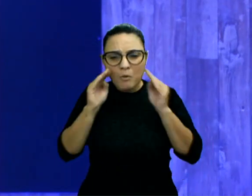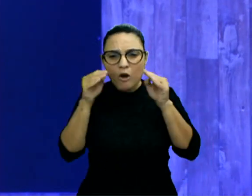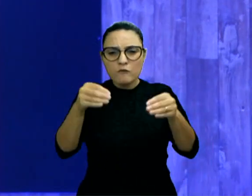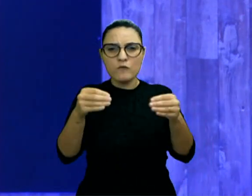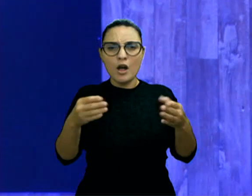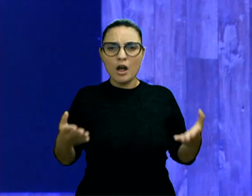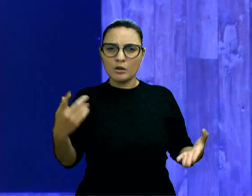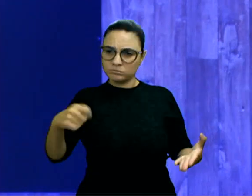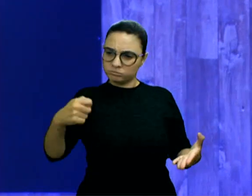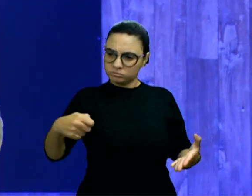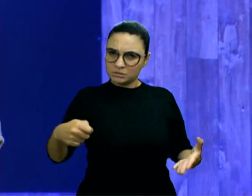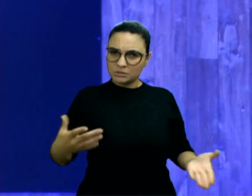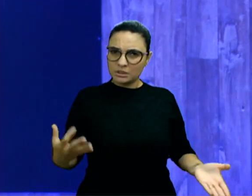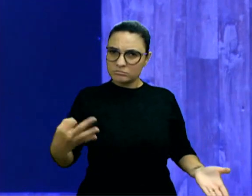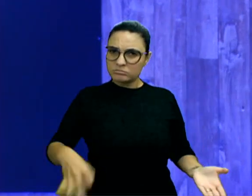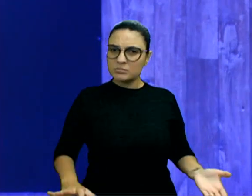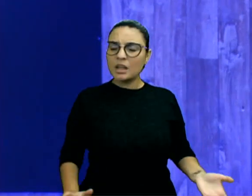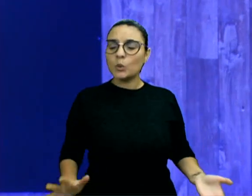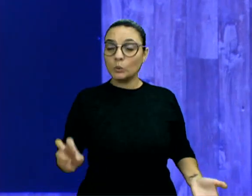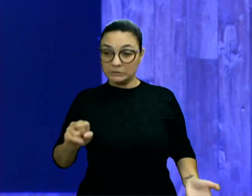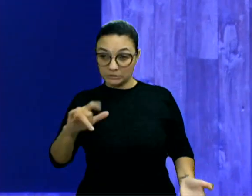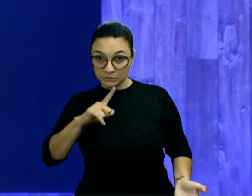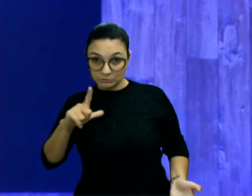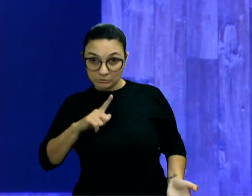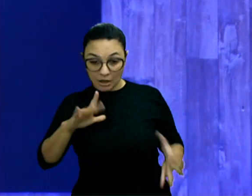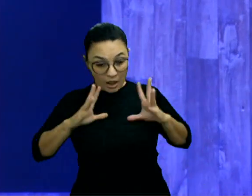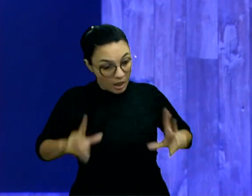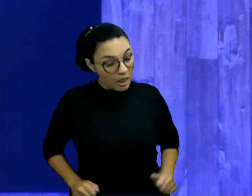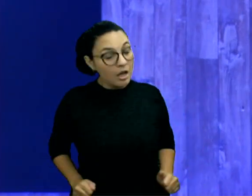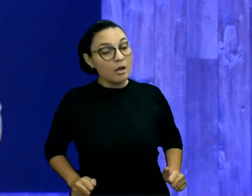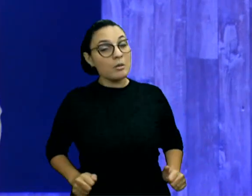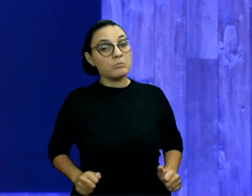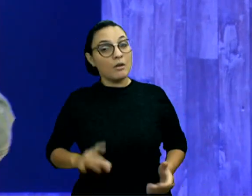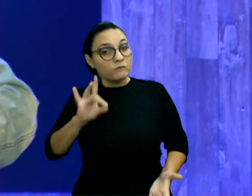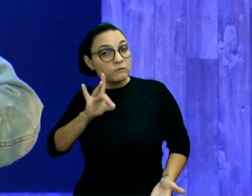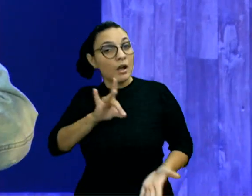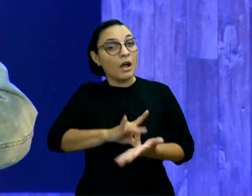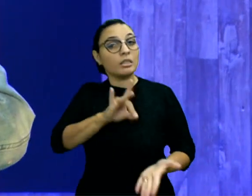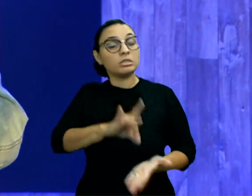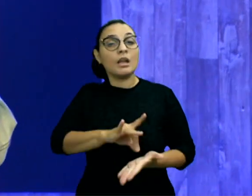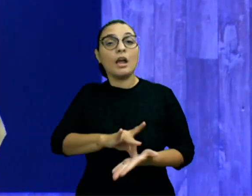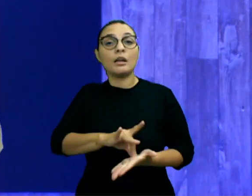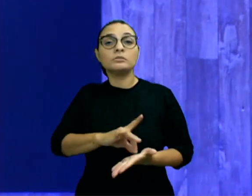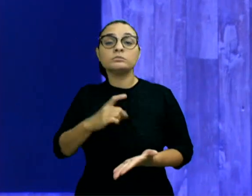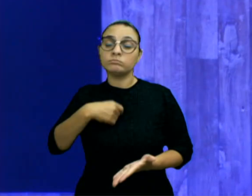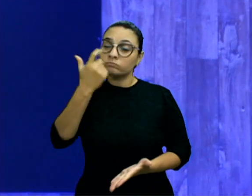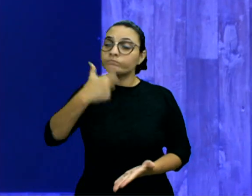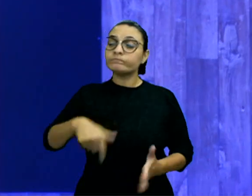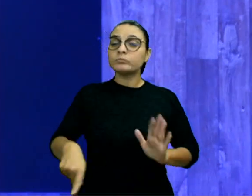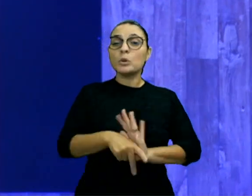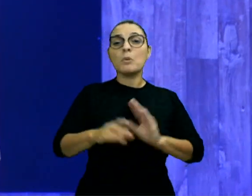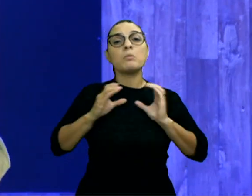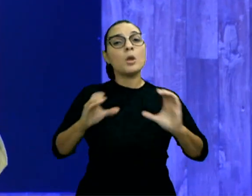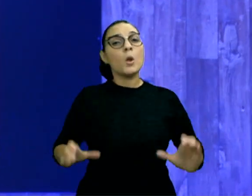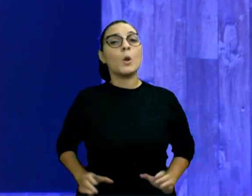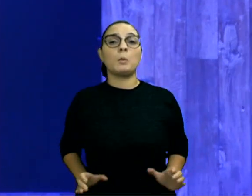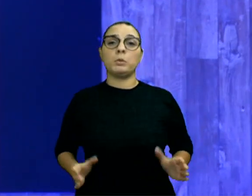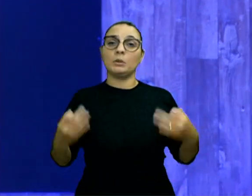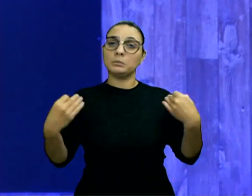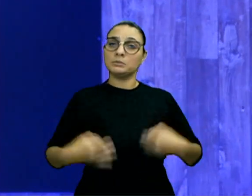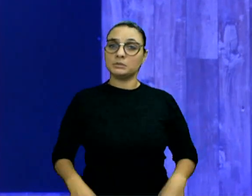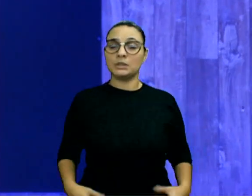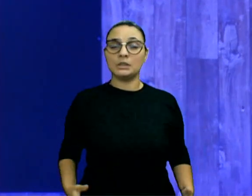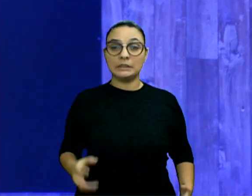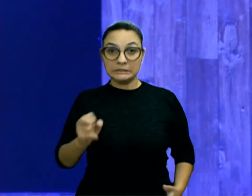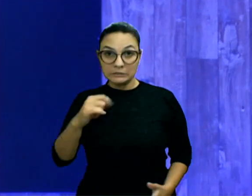para fazer o meu melhor? Eu vou fazer o meu melhor. É para mim gerenciar isso? Eu vou gerenciar isso